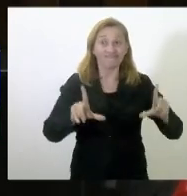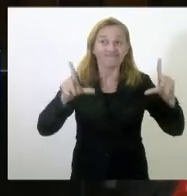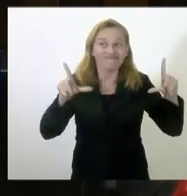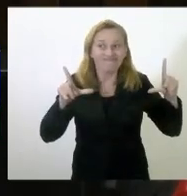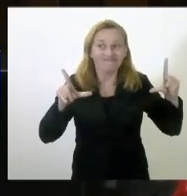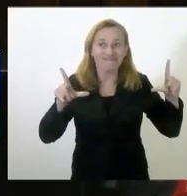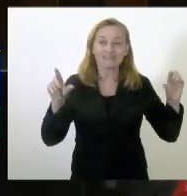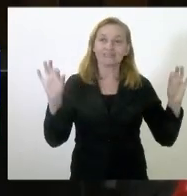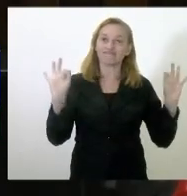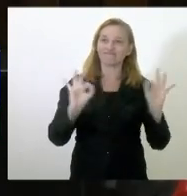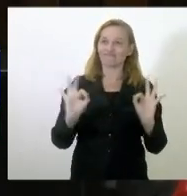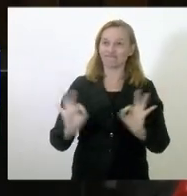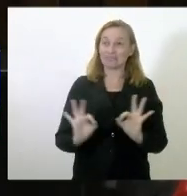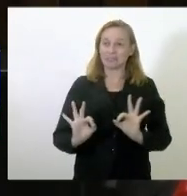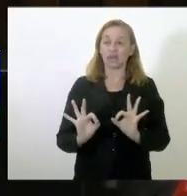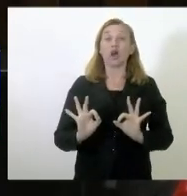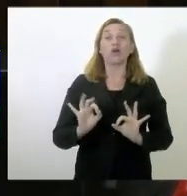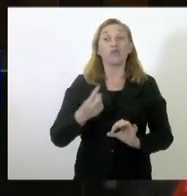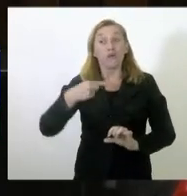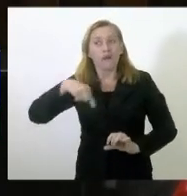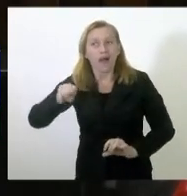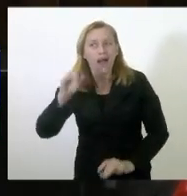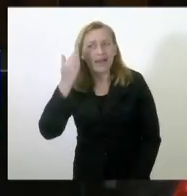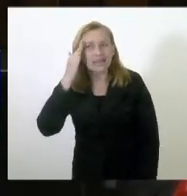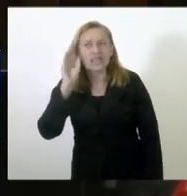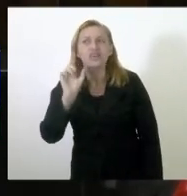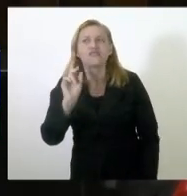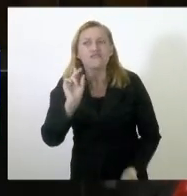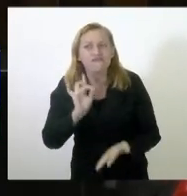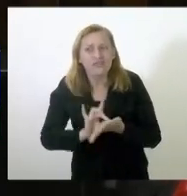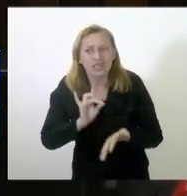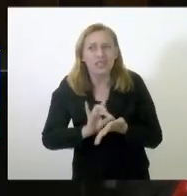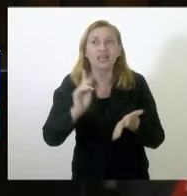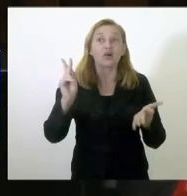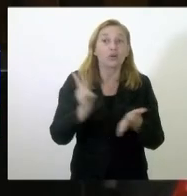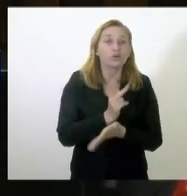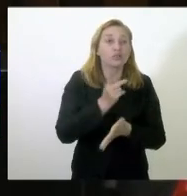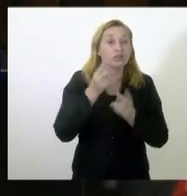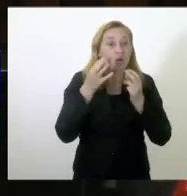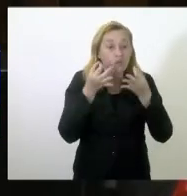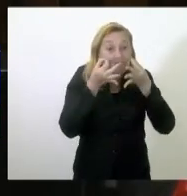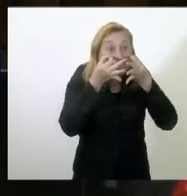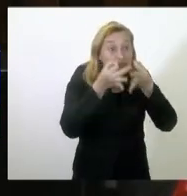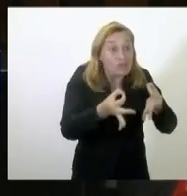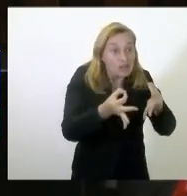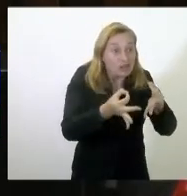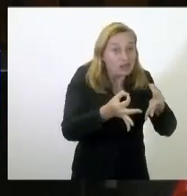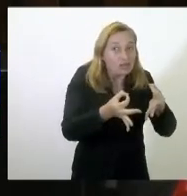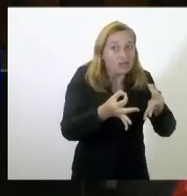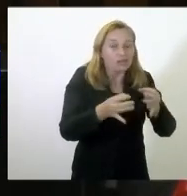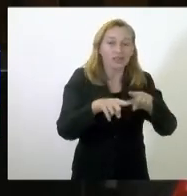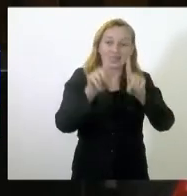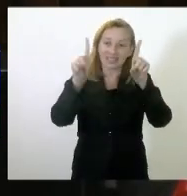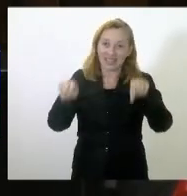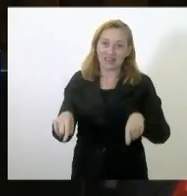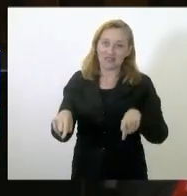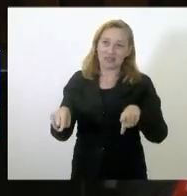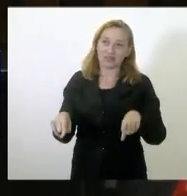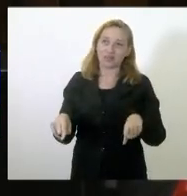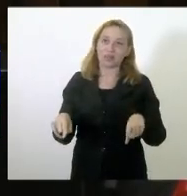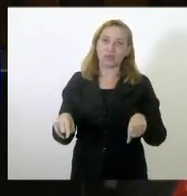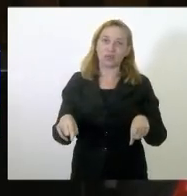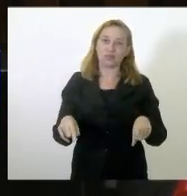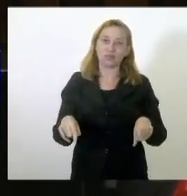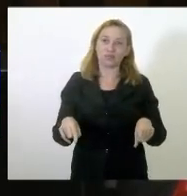momento nenhum e foi entender o que aconteceu de fato e com um olhar atento para o servidor do